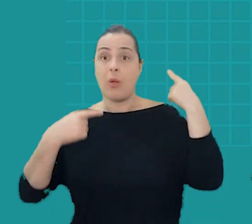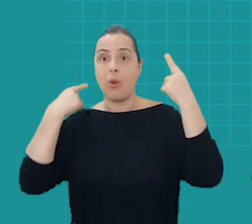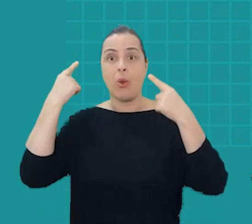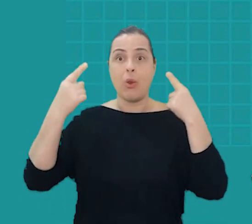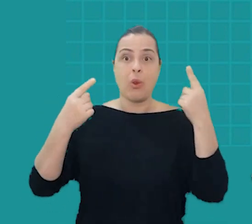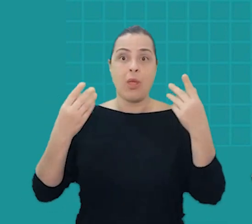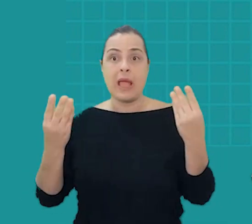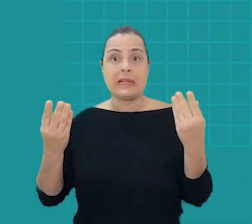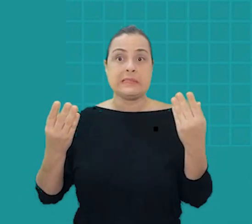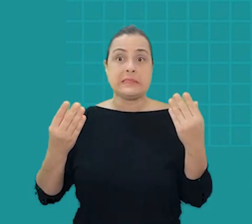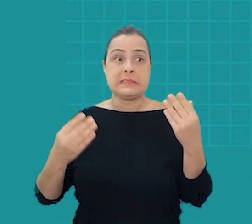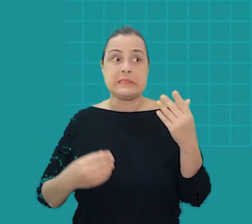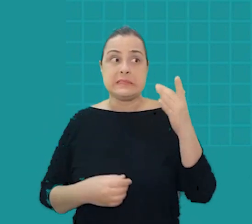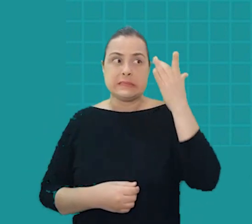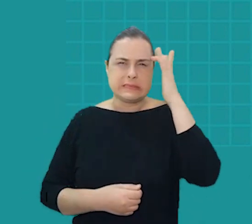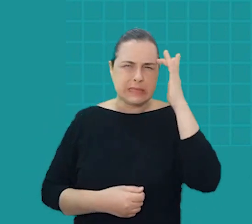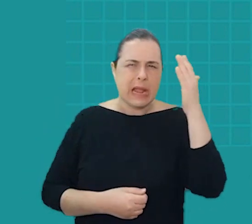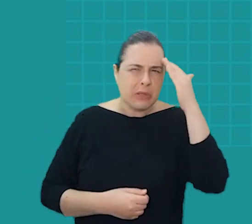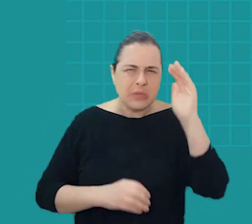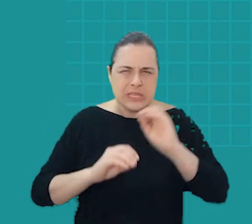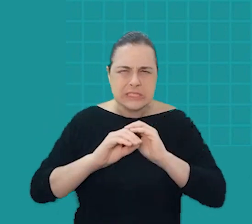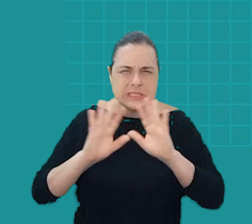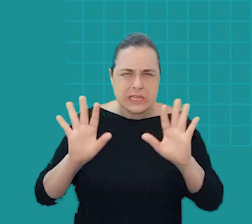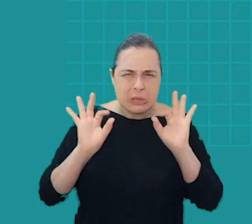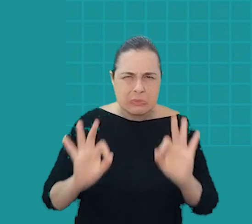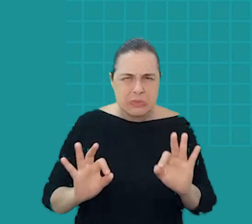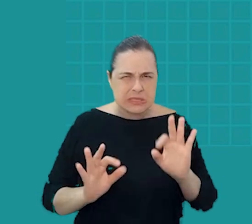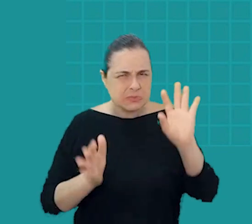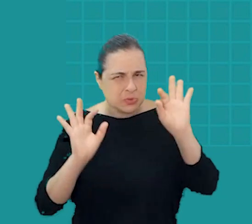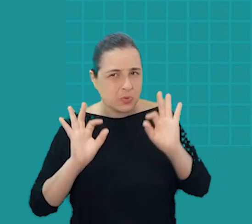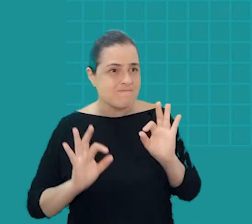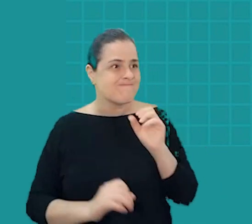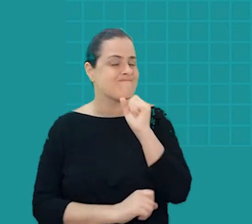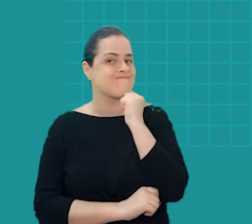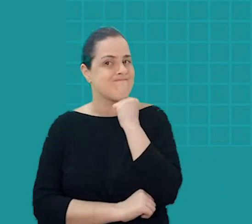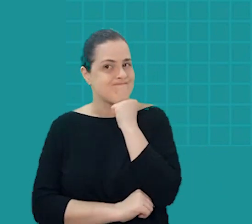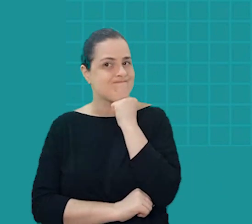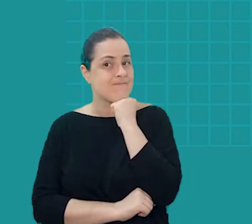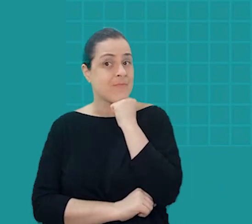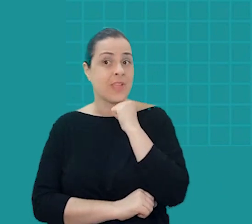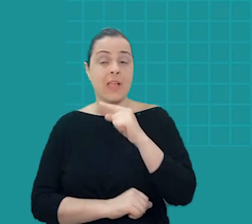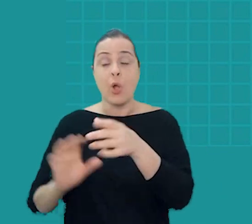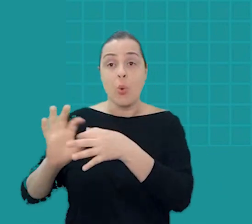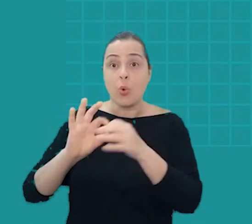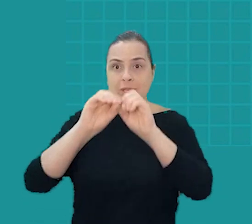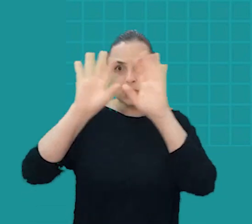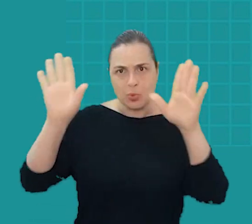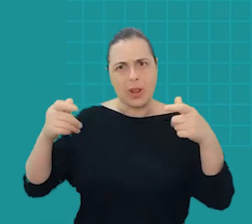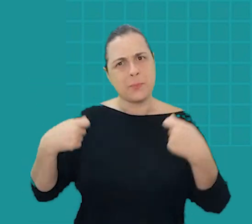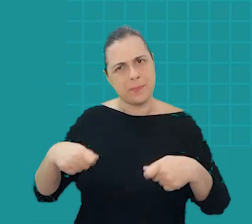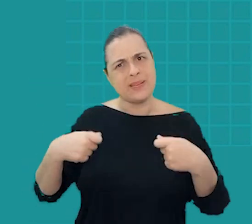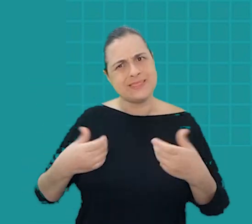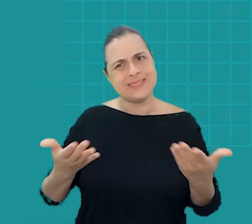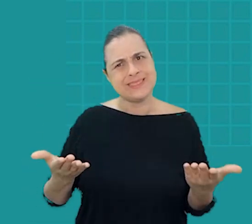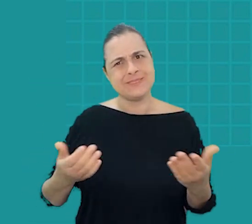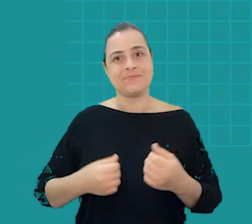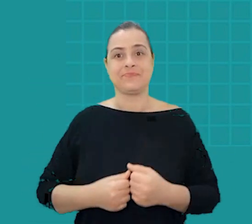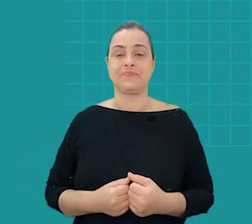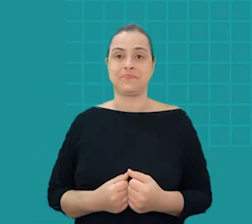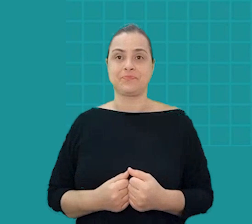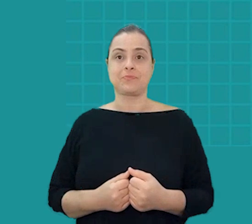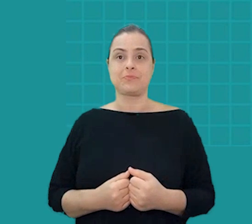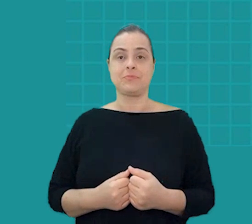mundo. Você não deixar claro o contexto, eu vou ter dificuldade para te entender. Então, se a gente está falando da minha vida e do